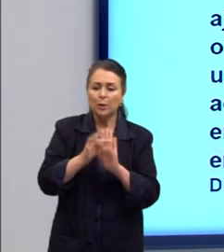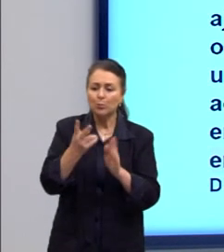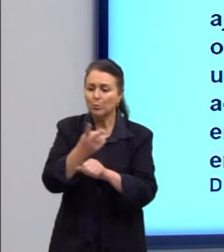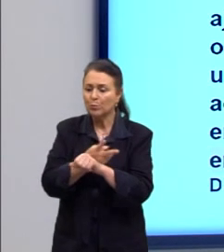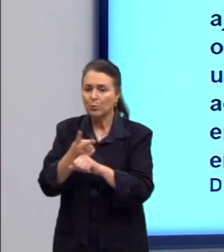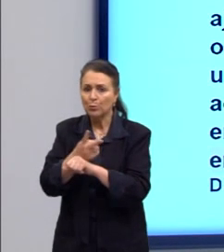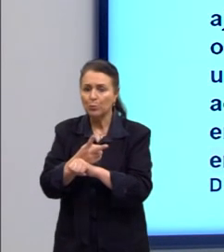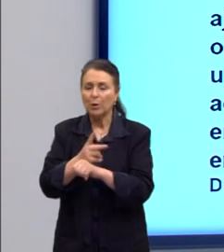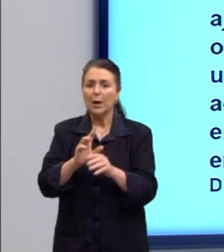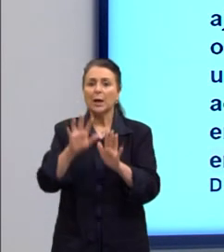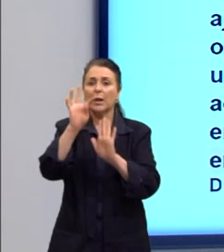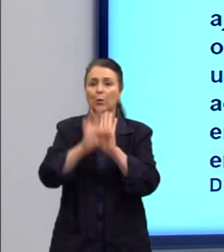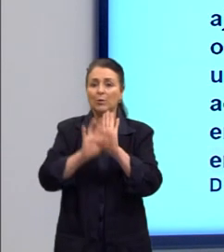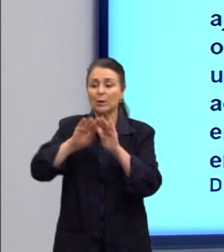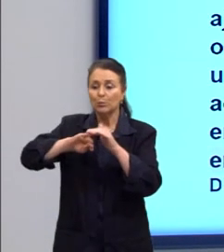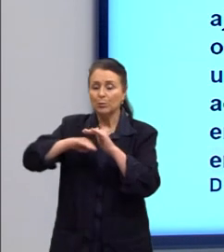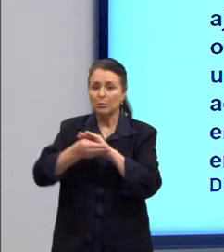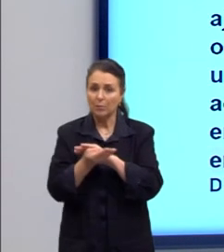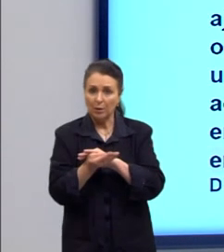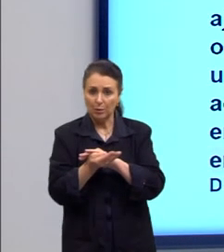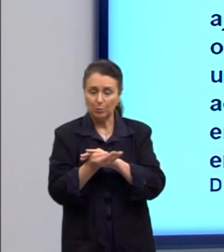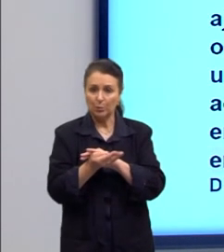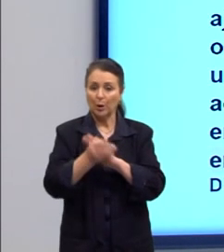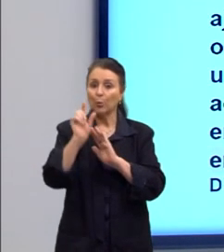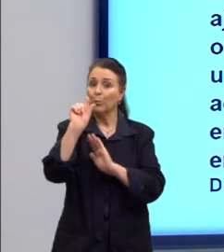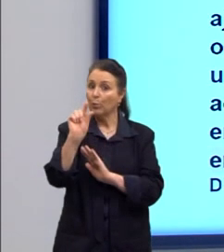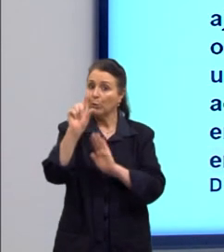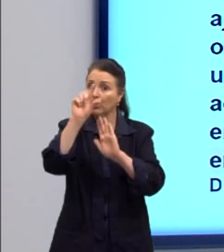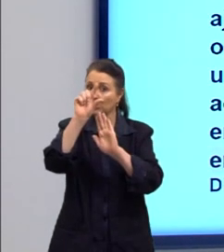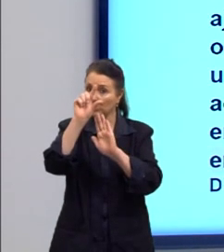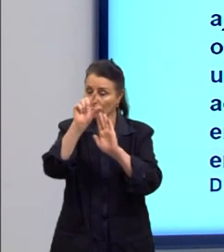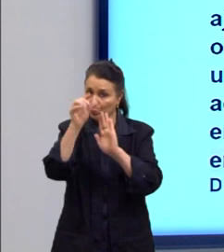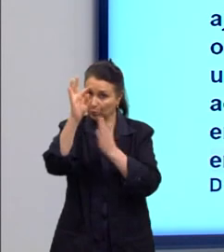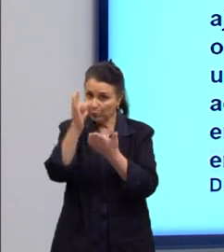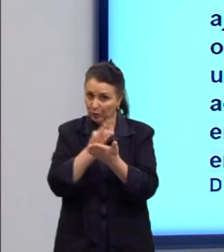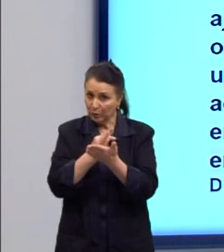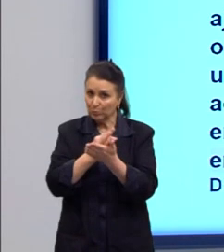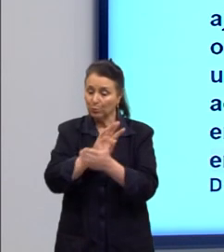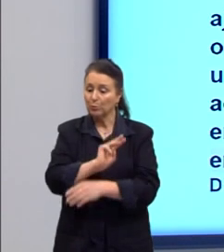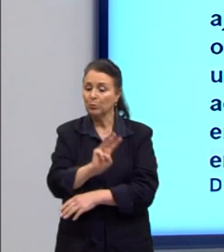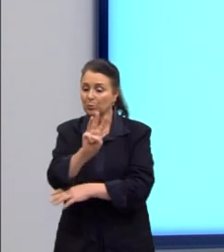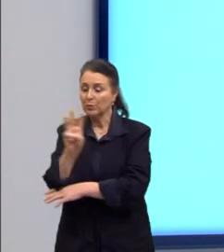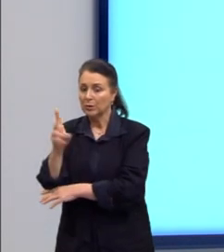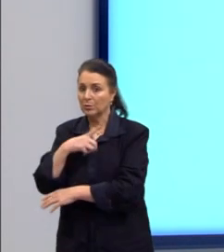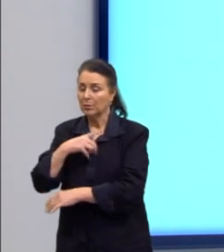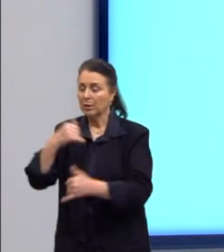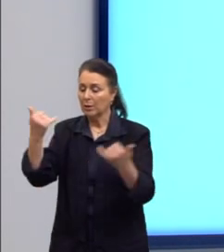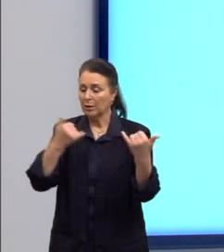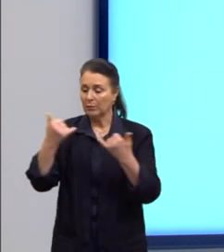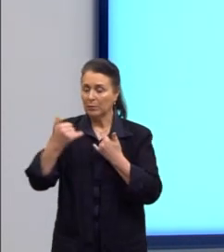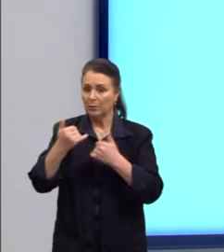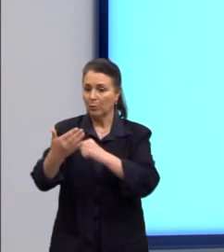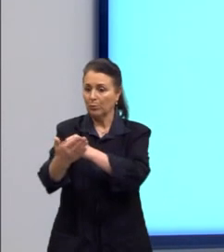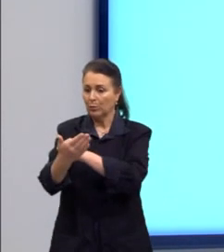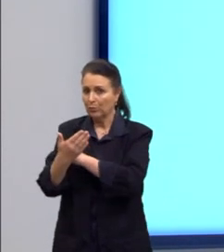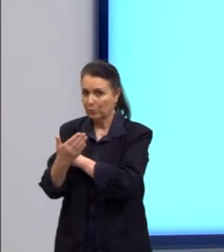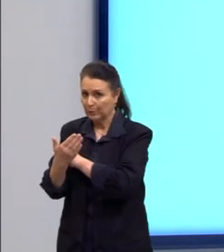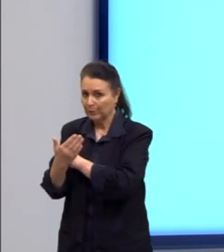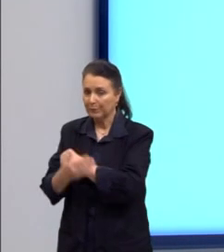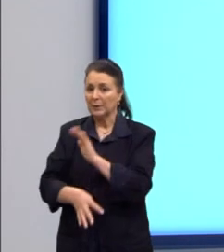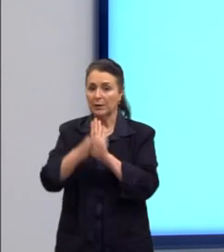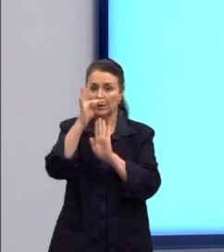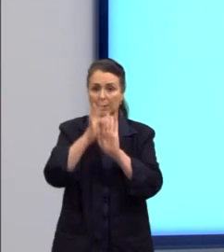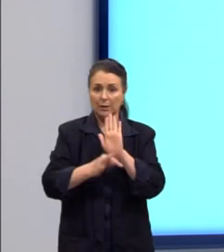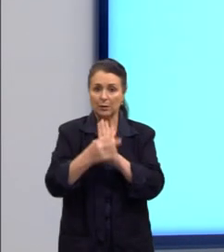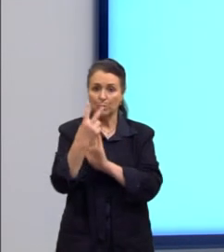adaptado né um trecho do texto que está lá no site a gente sempre vai ter essa informação que nos auxilia depois no texto 2